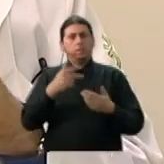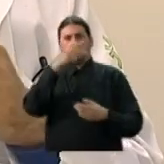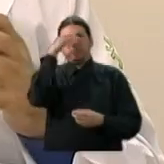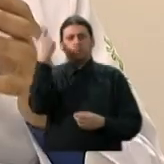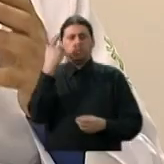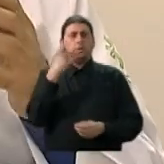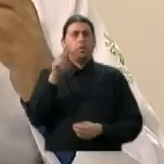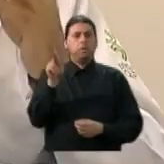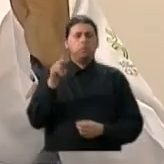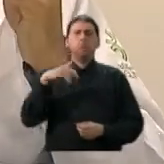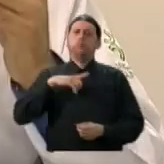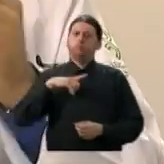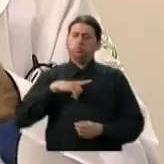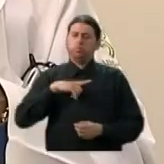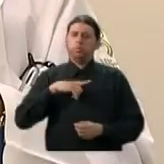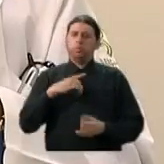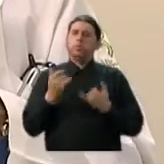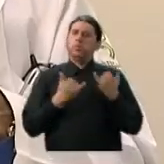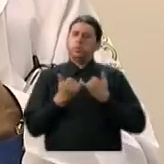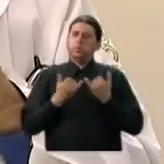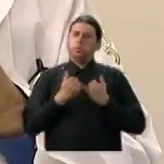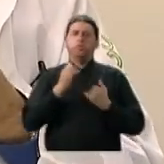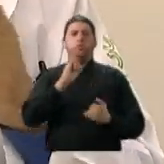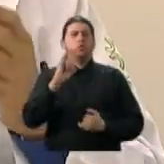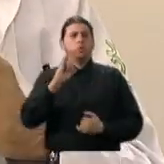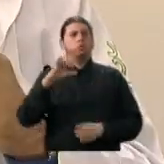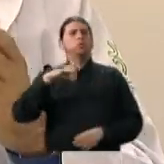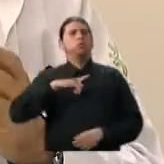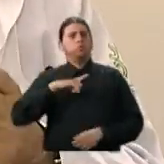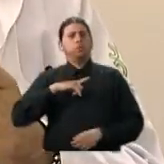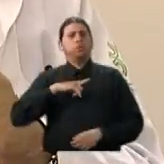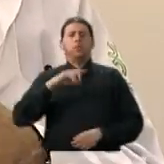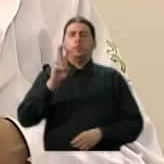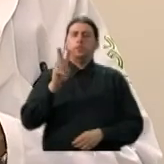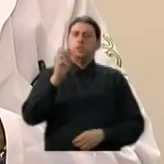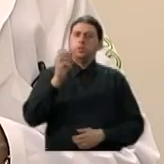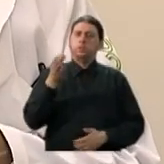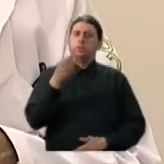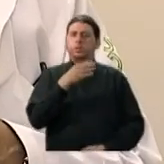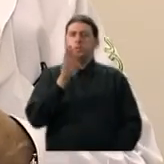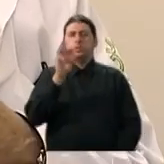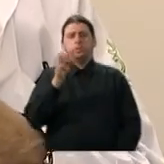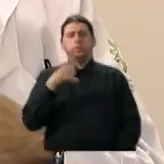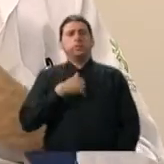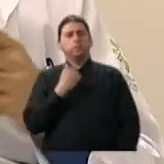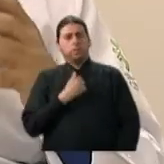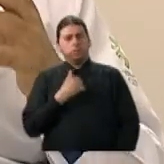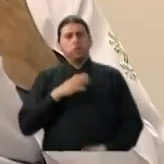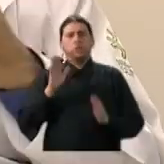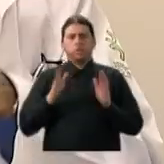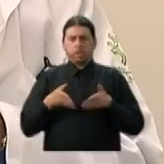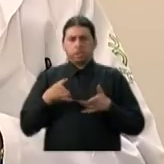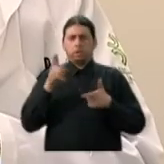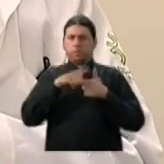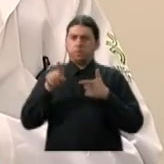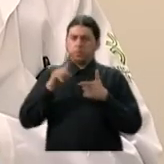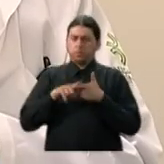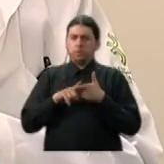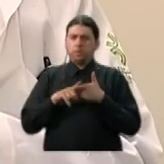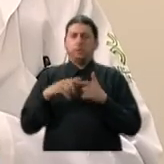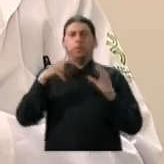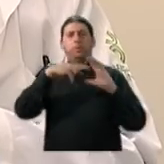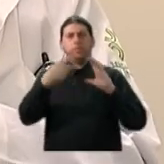pessoa tem, por exemplo, se ela tem 20, 25 anos ou 30 anos e já teve lesão, então o vírus